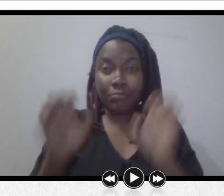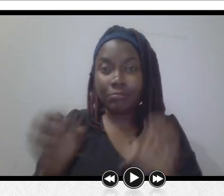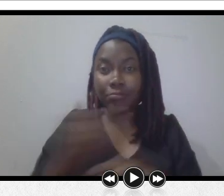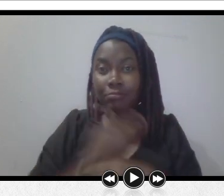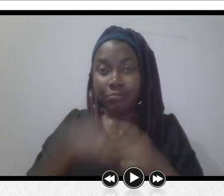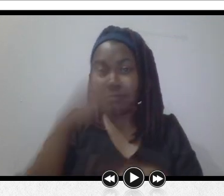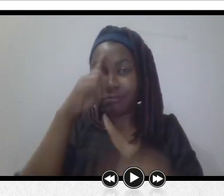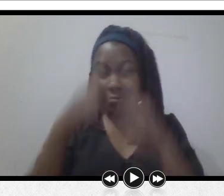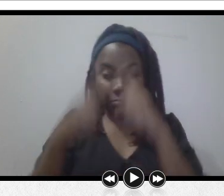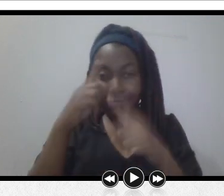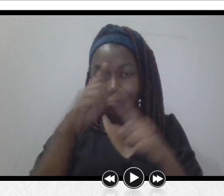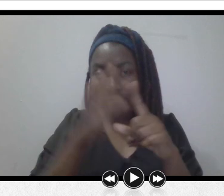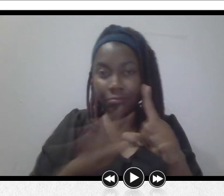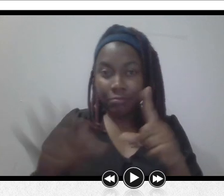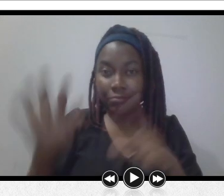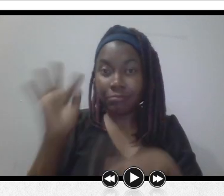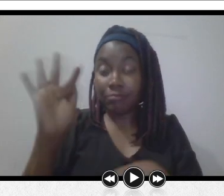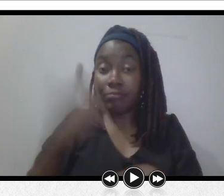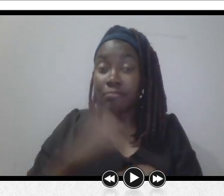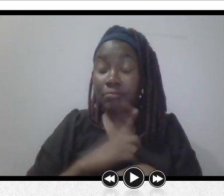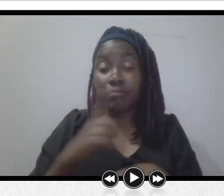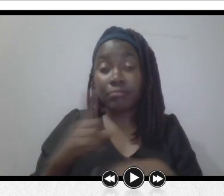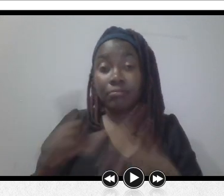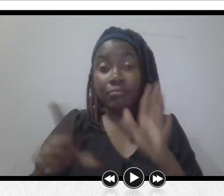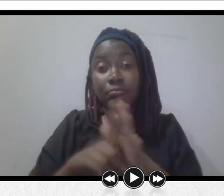né, no âmbito federal, nós tivemos a edição da Lei